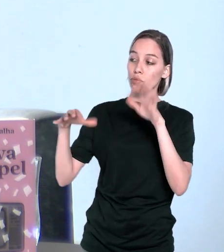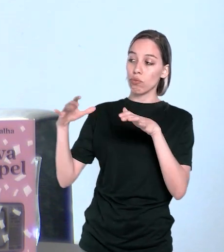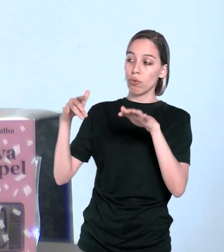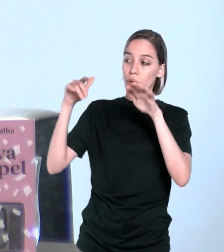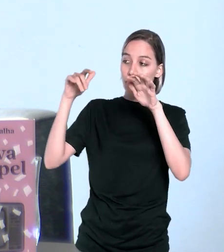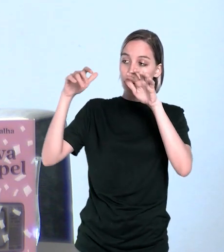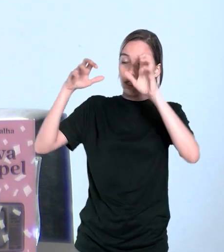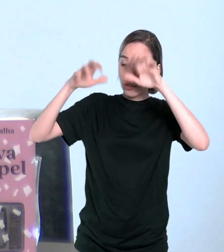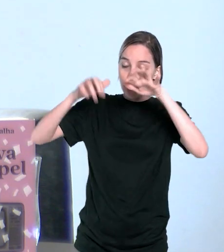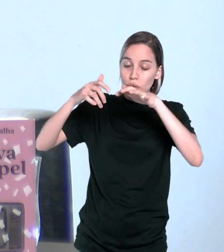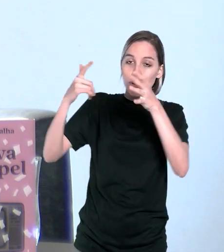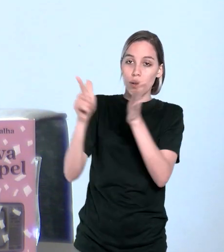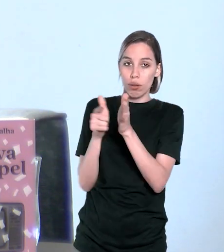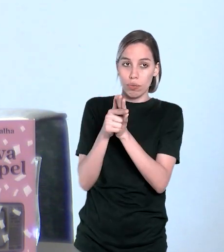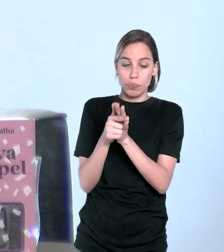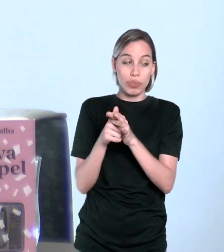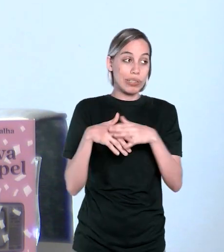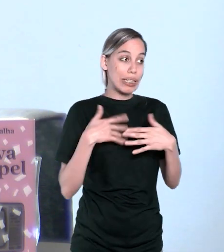é um livro, falei um pouco